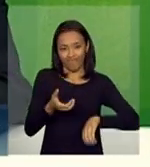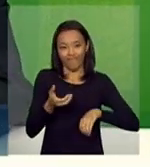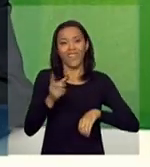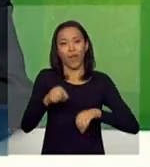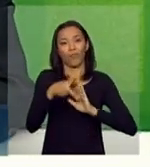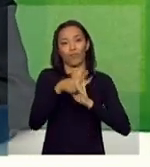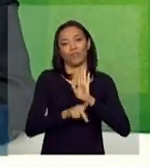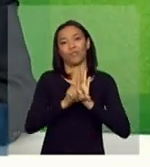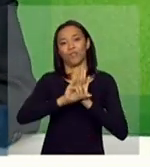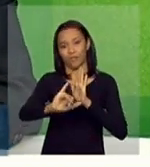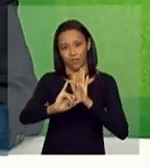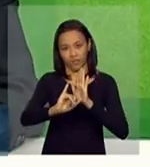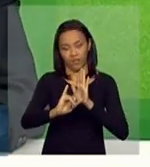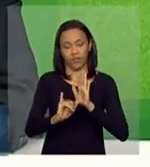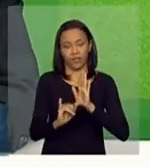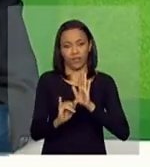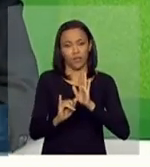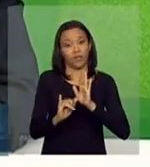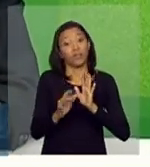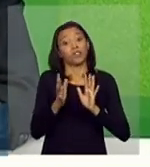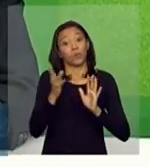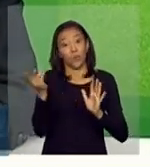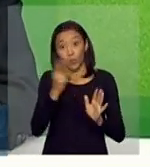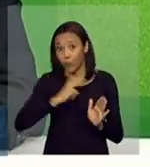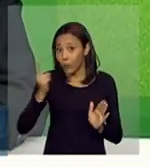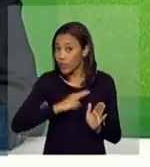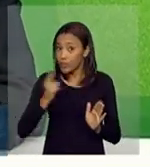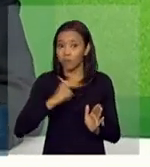lei, ainda que com urgência